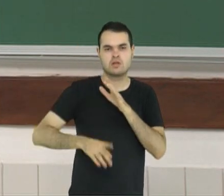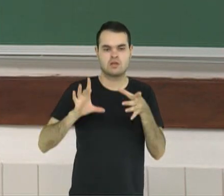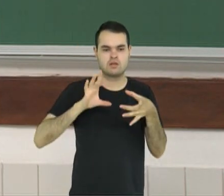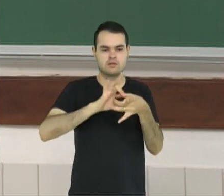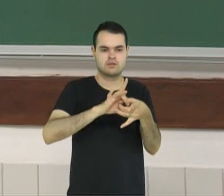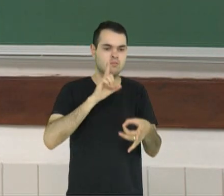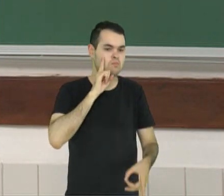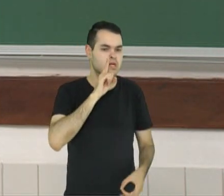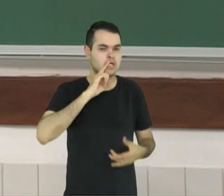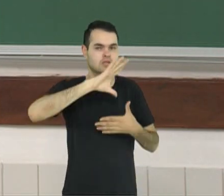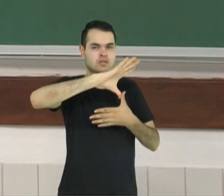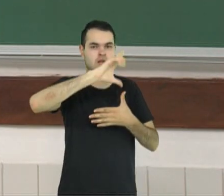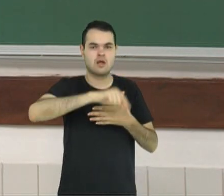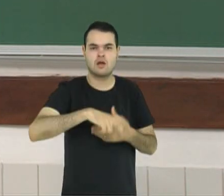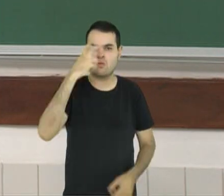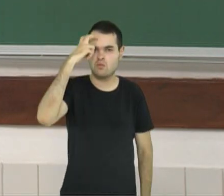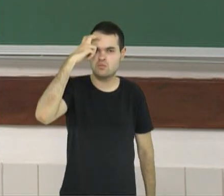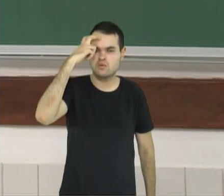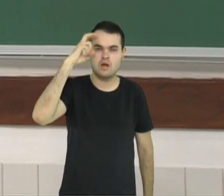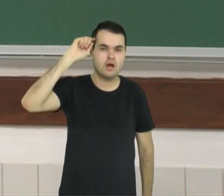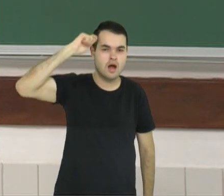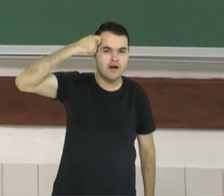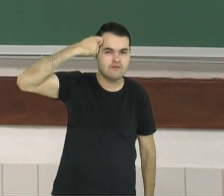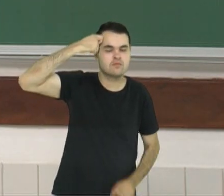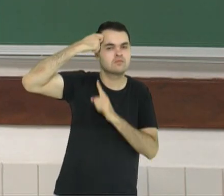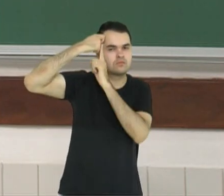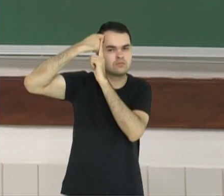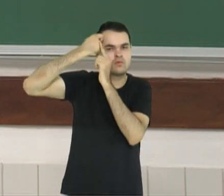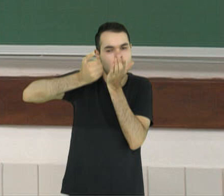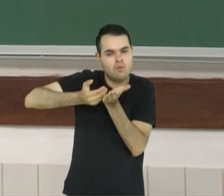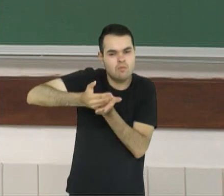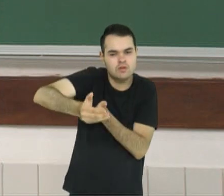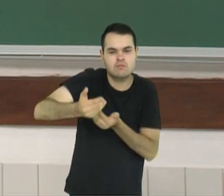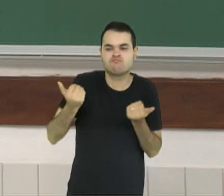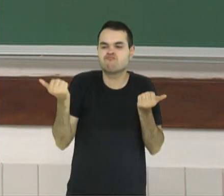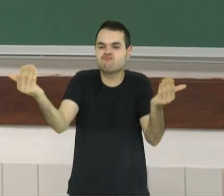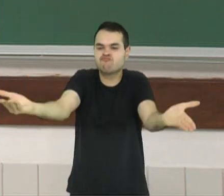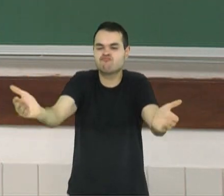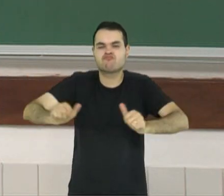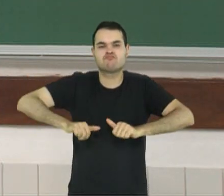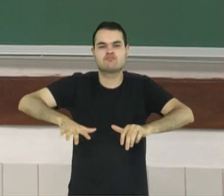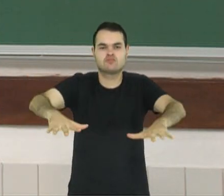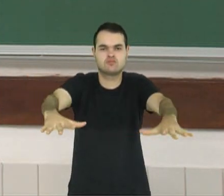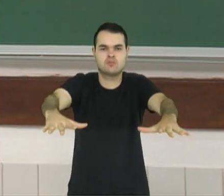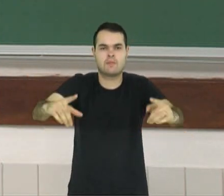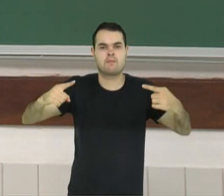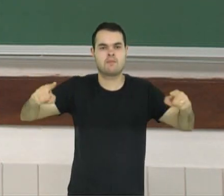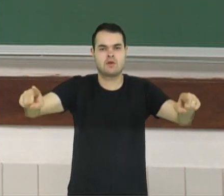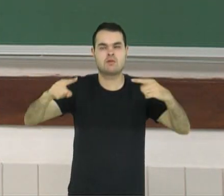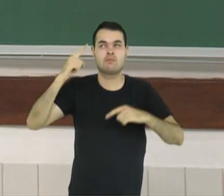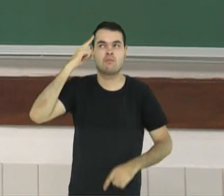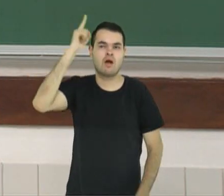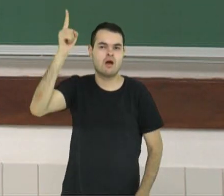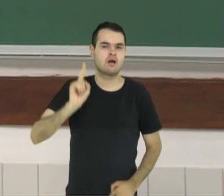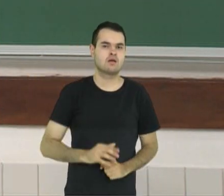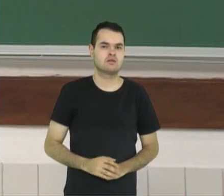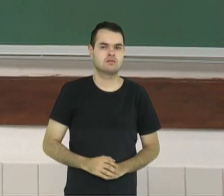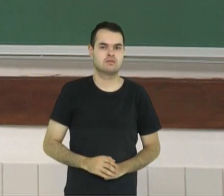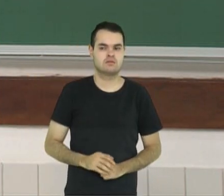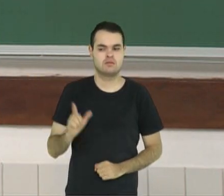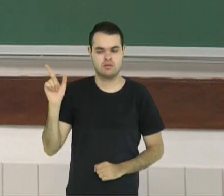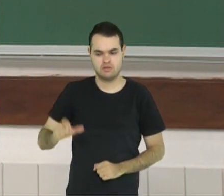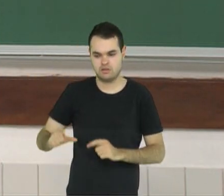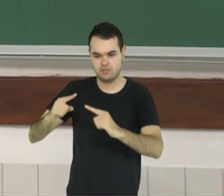porque era a cultura americana, era a cultura afro, e ele começou a tocar isso ao ar livre. Só que ele teve uma grande ideia. Ele pegou a